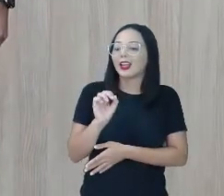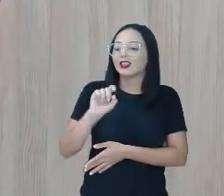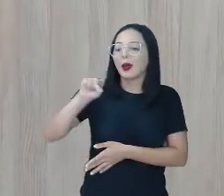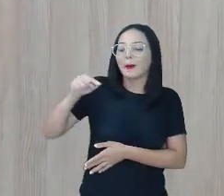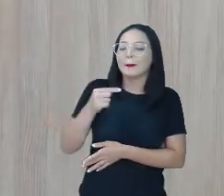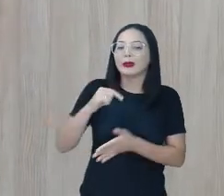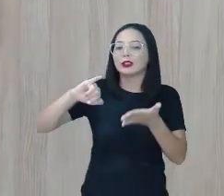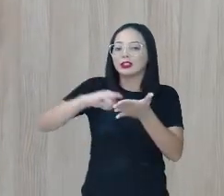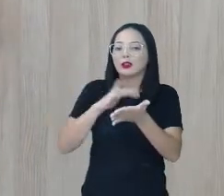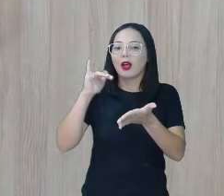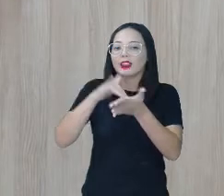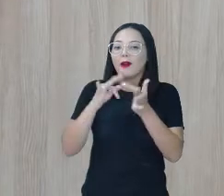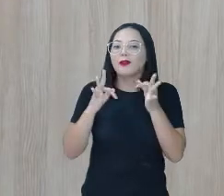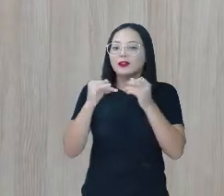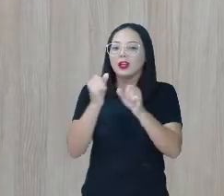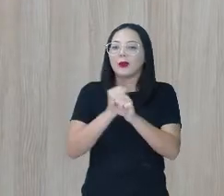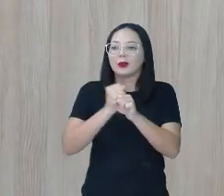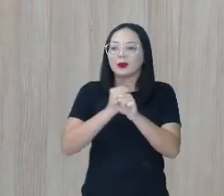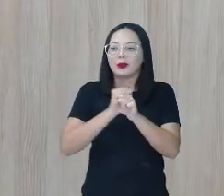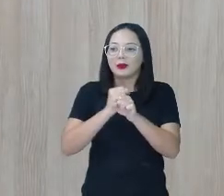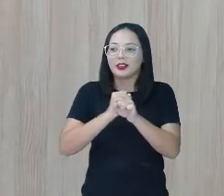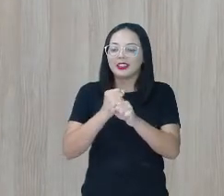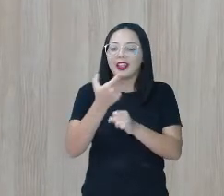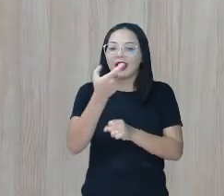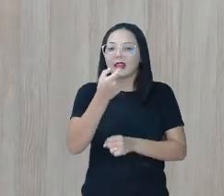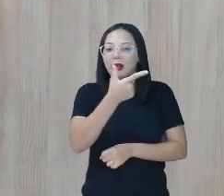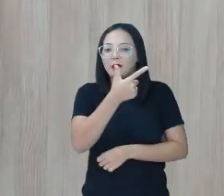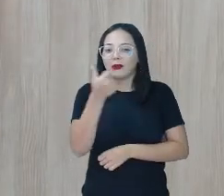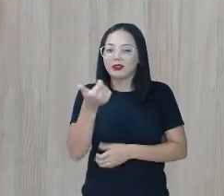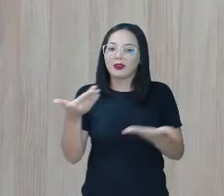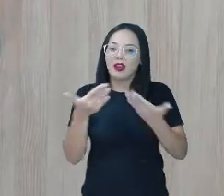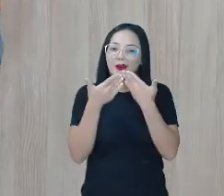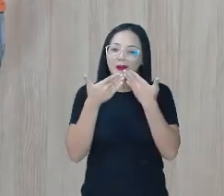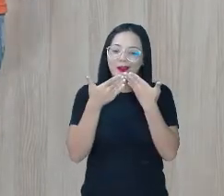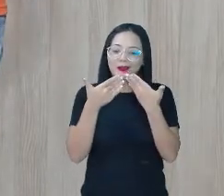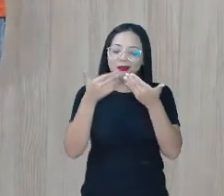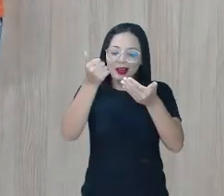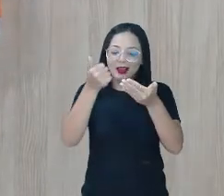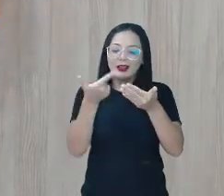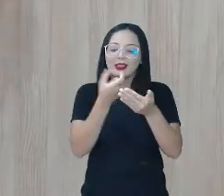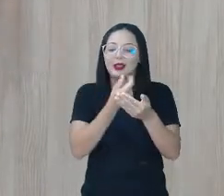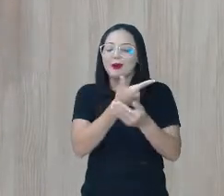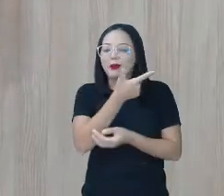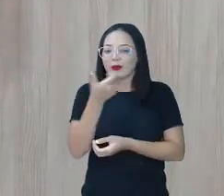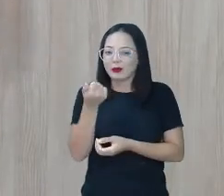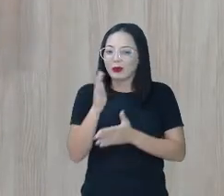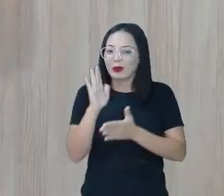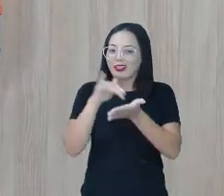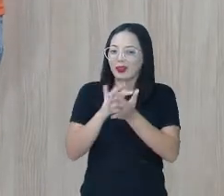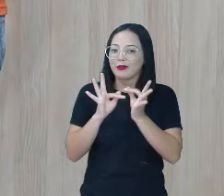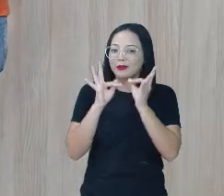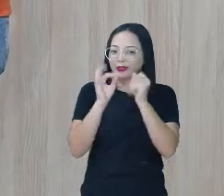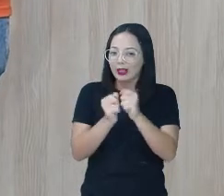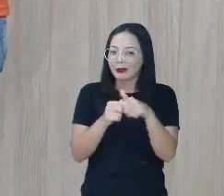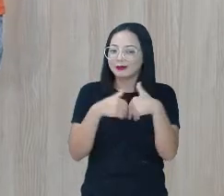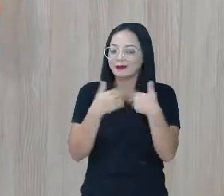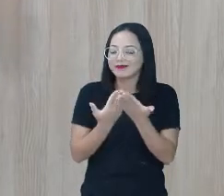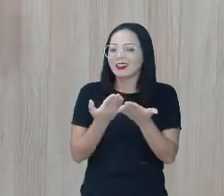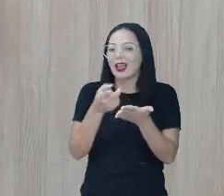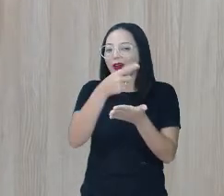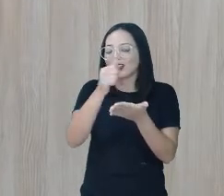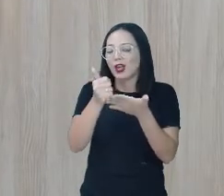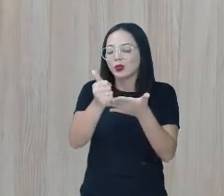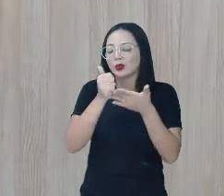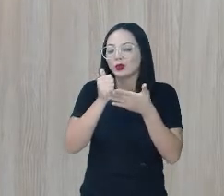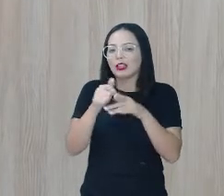inscritos até o final do ano? Pronto. 2021 ficou melhor, né? Ficou. Até o final de 2021, certo? Então ajude